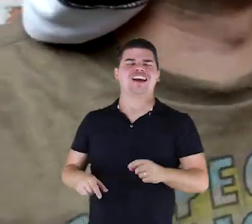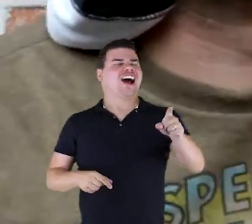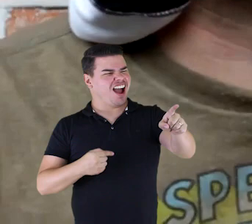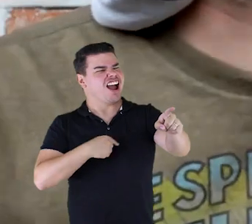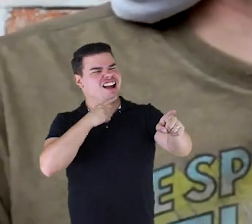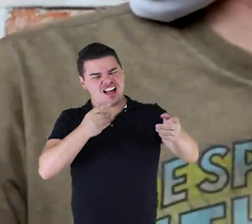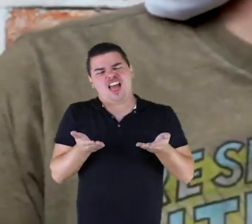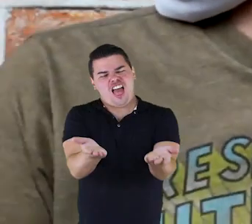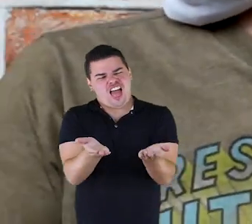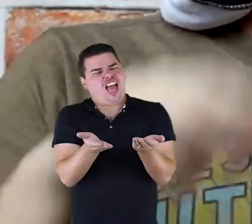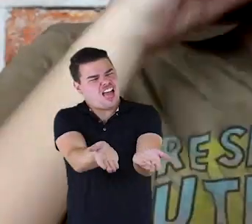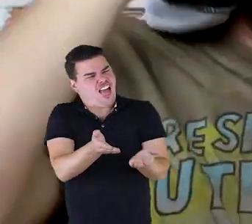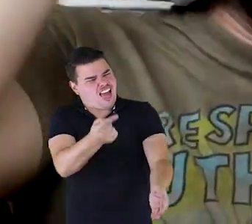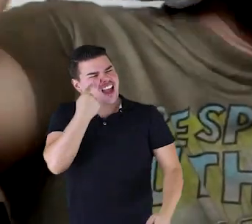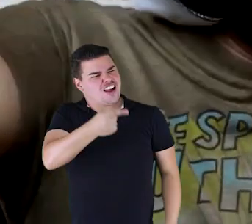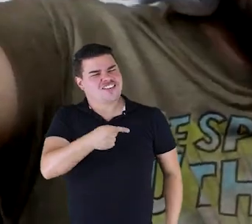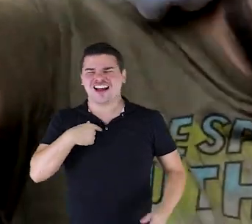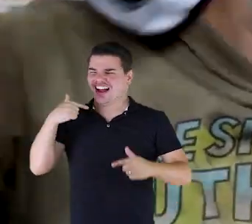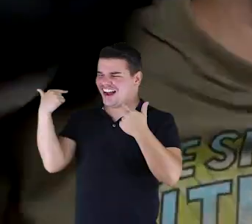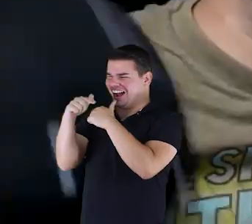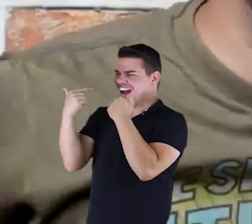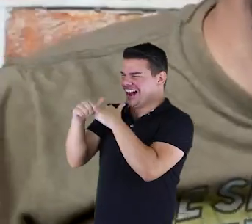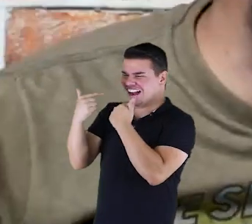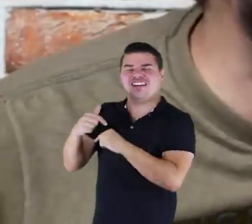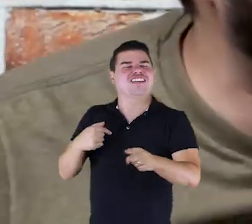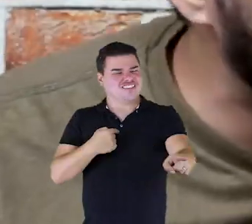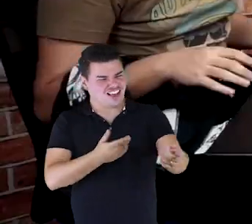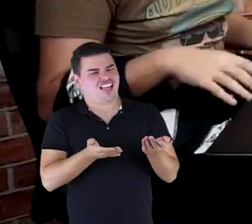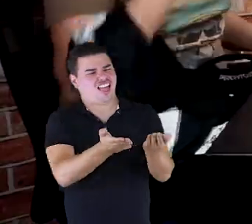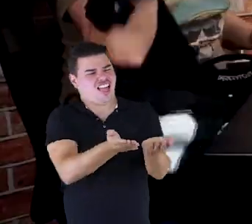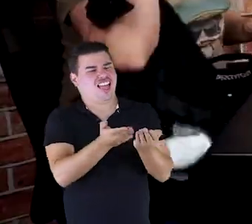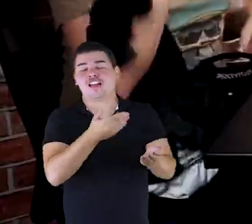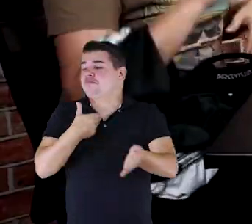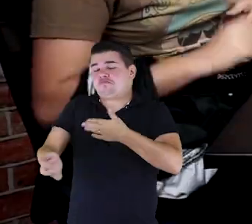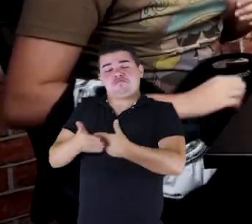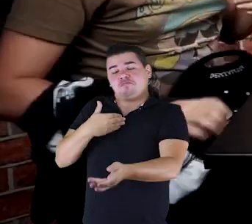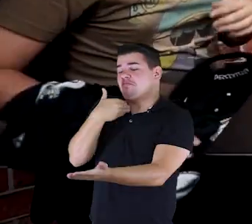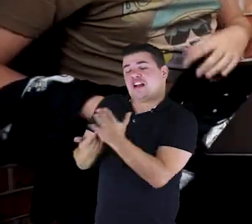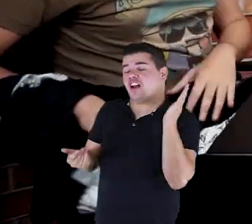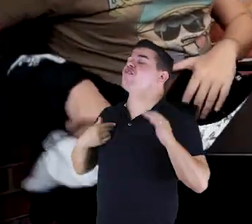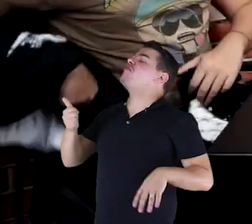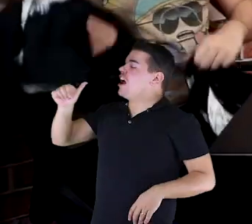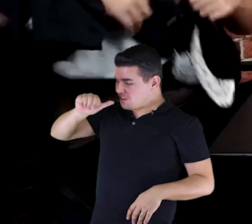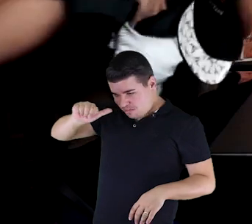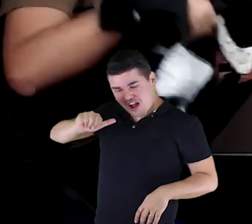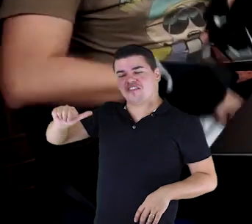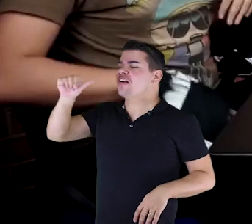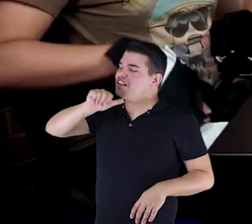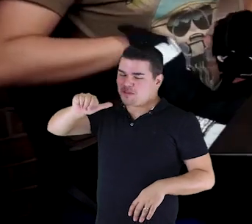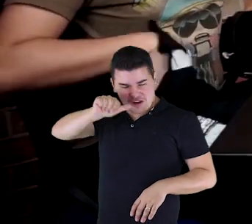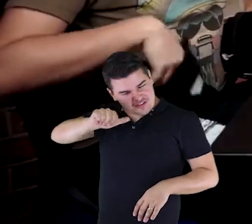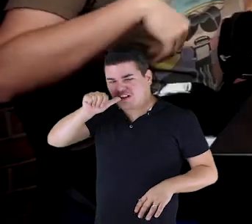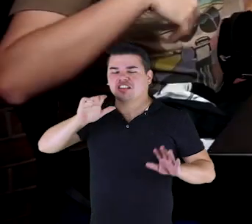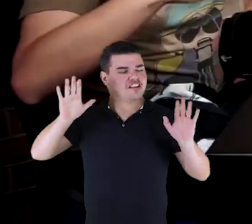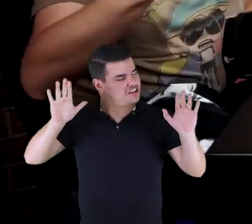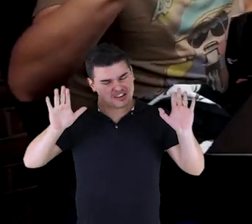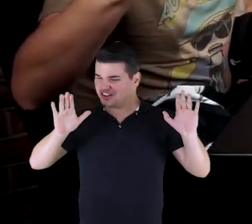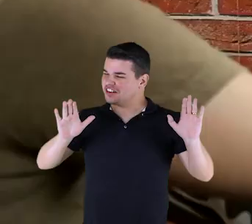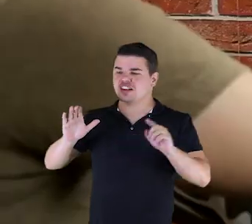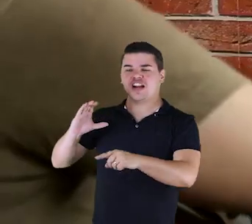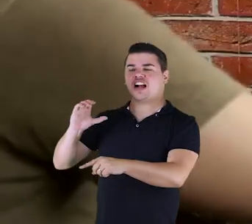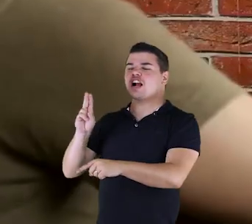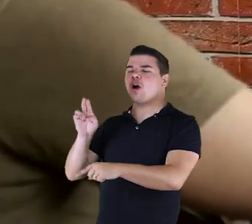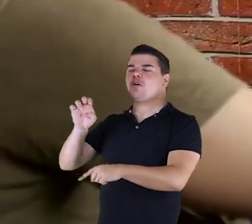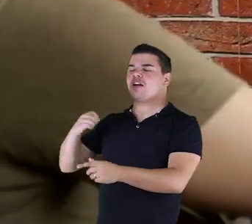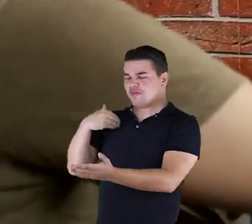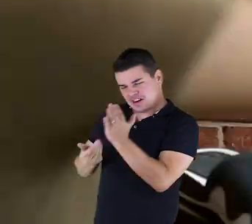Cauê retira a venda. Cid retira a bermuda da cabeça. Cauê ri e esfrega os olhos com os dedos. Cauê